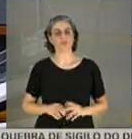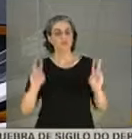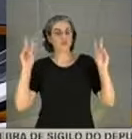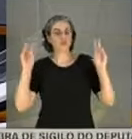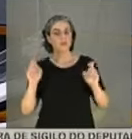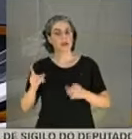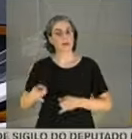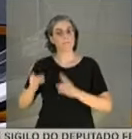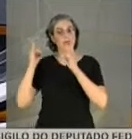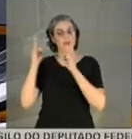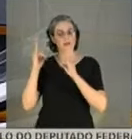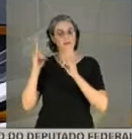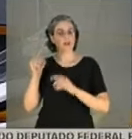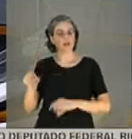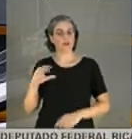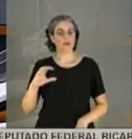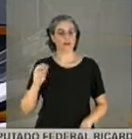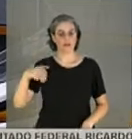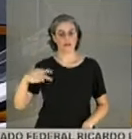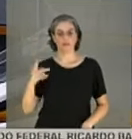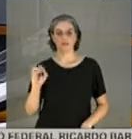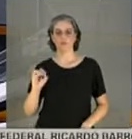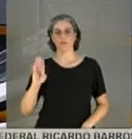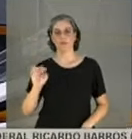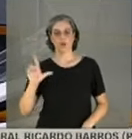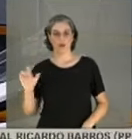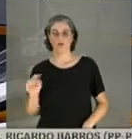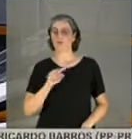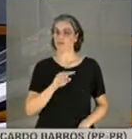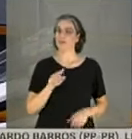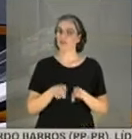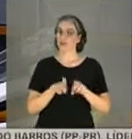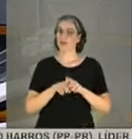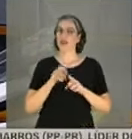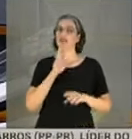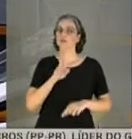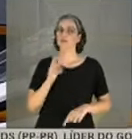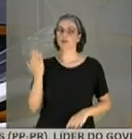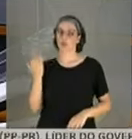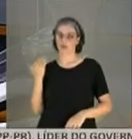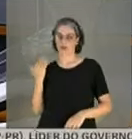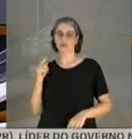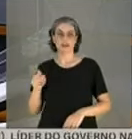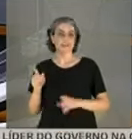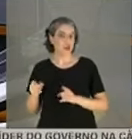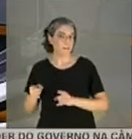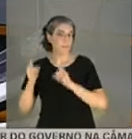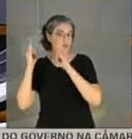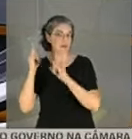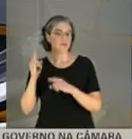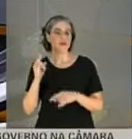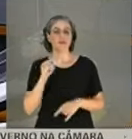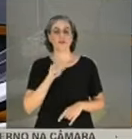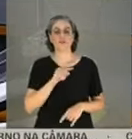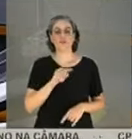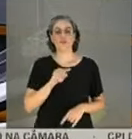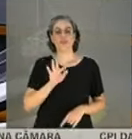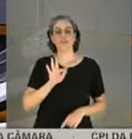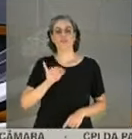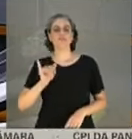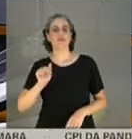chamado apartamento de Campo Belo. O senhor também havia respondido que, em relação àquele apartamento, a sua condição era de